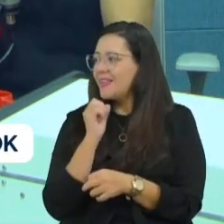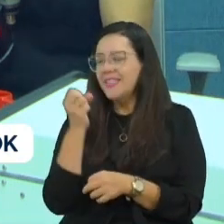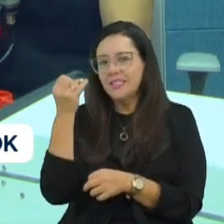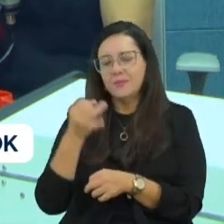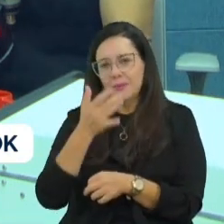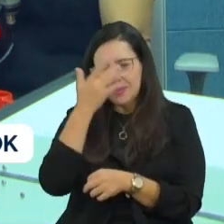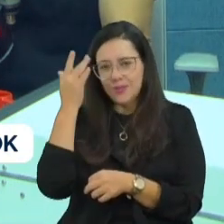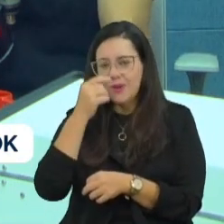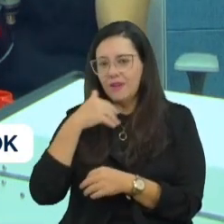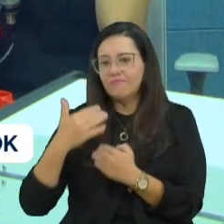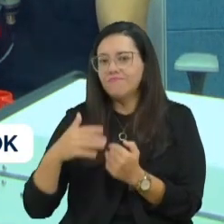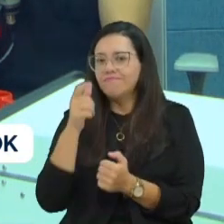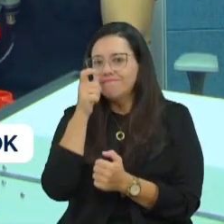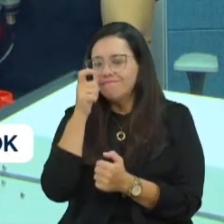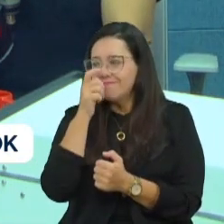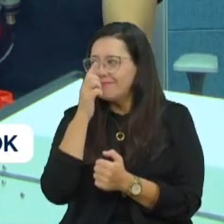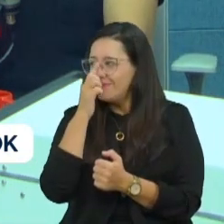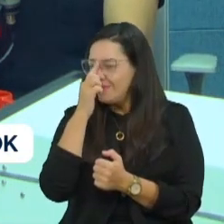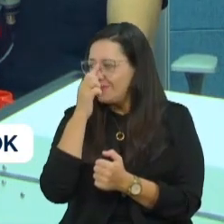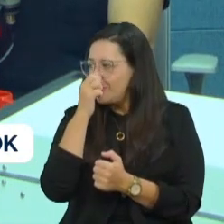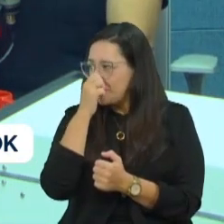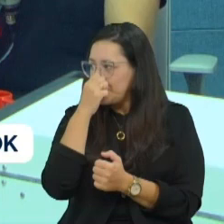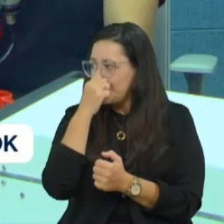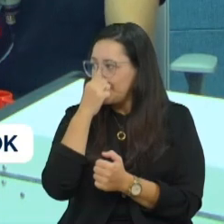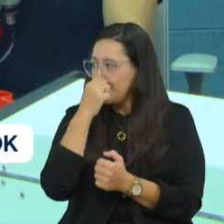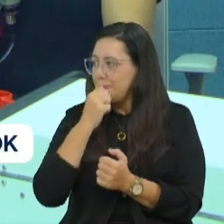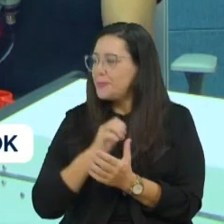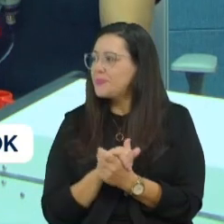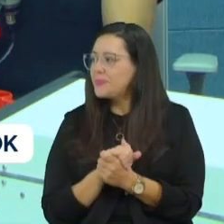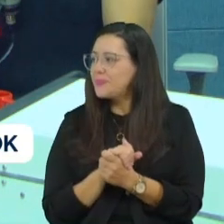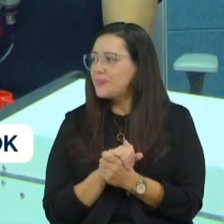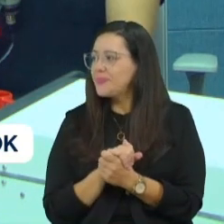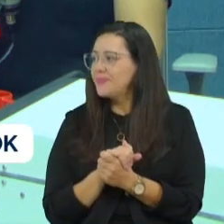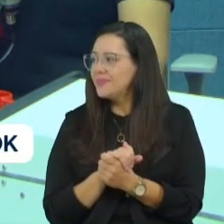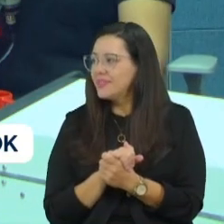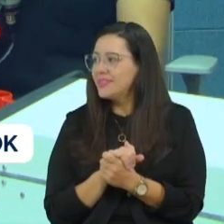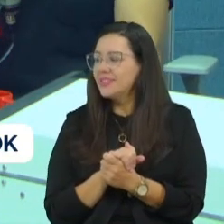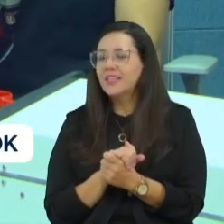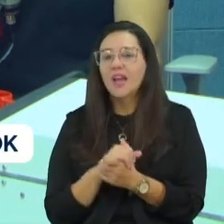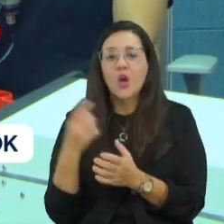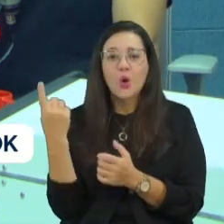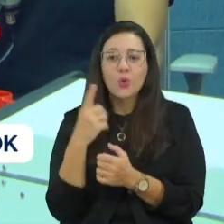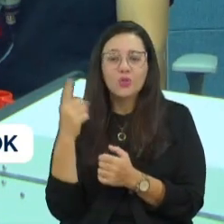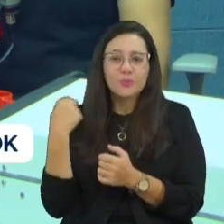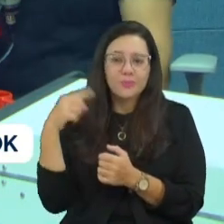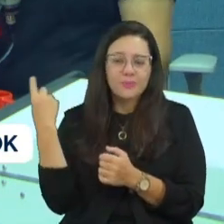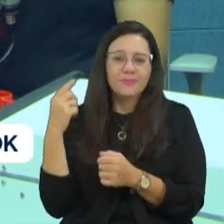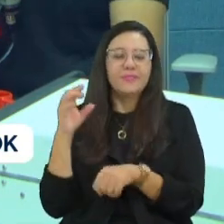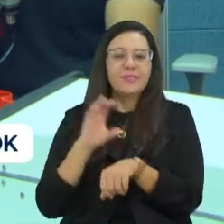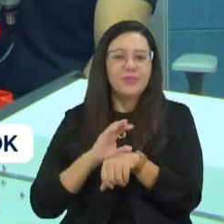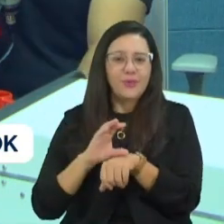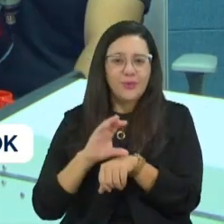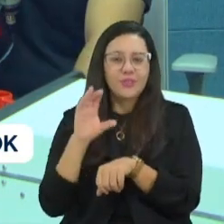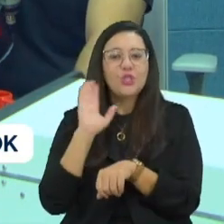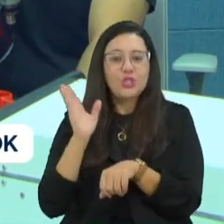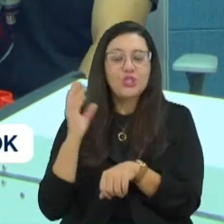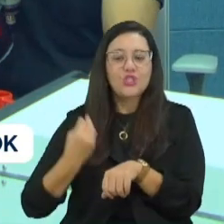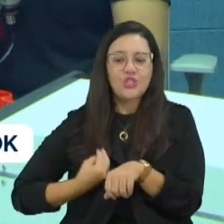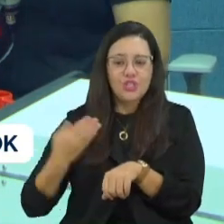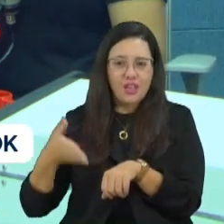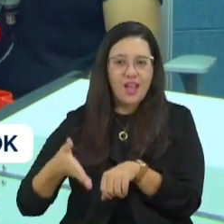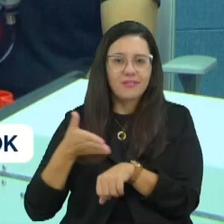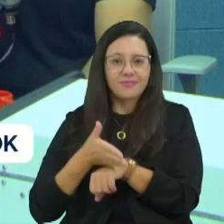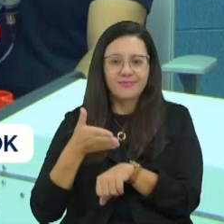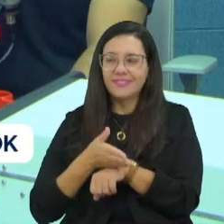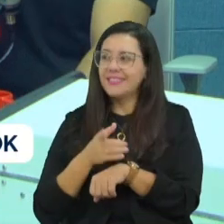que acompanha, né, o nosso Jornal da Manhã. Na última semana, os coordenadores das outras graduações já passaram aqui.